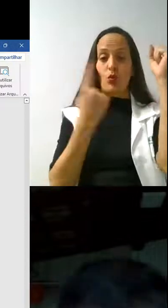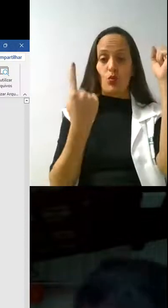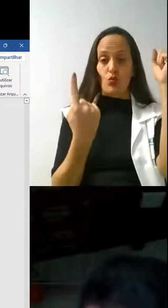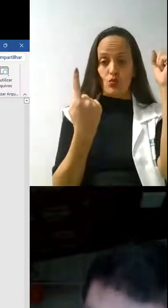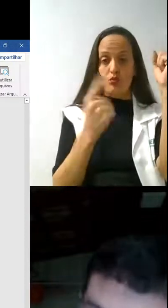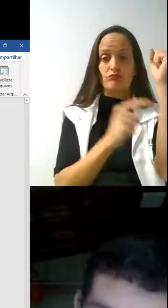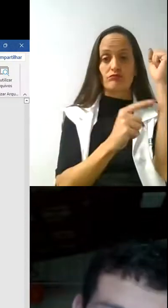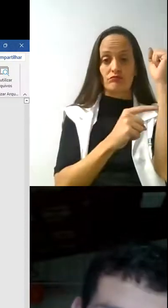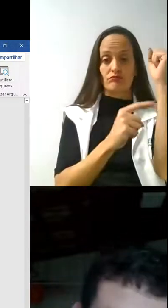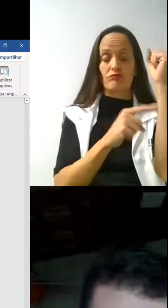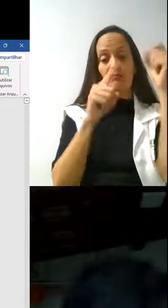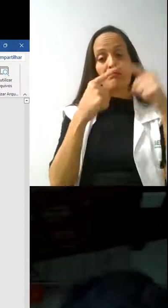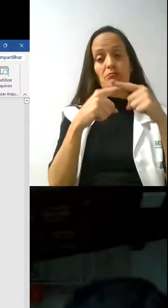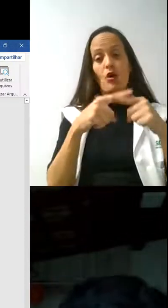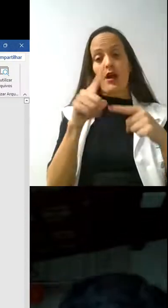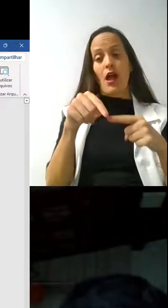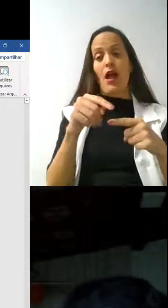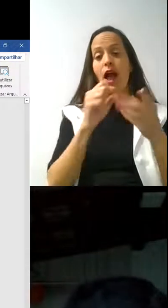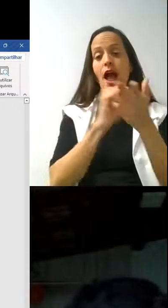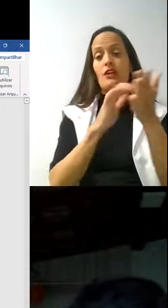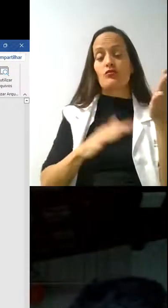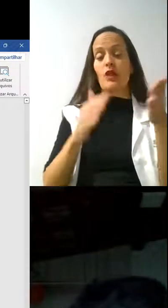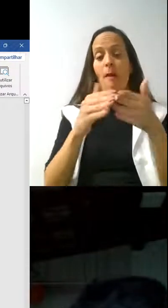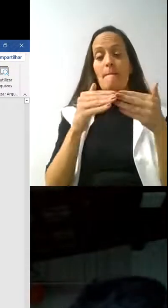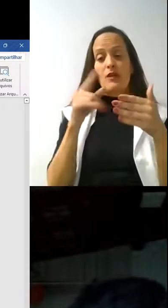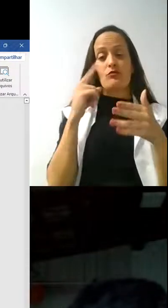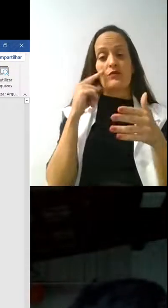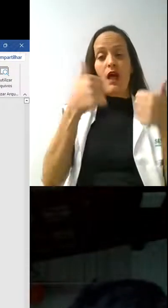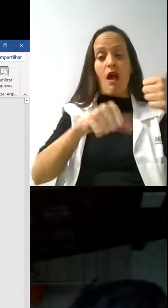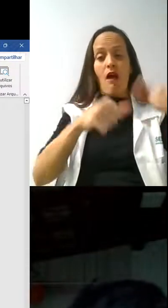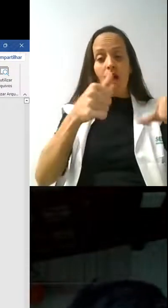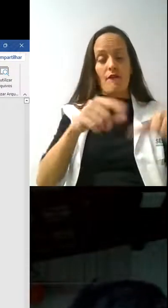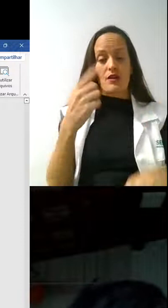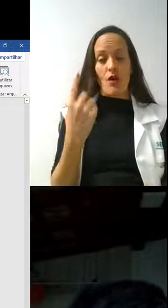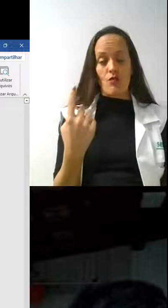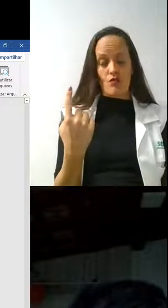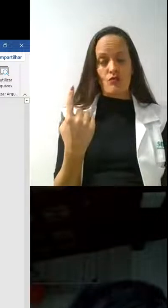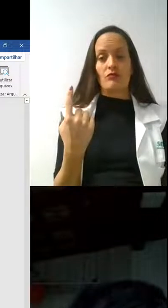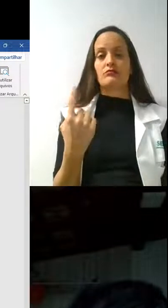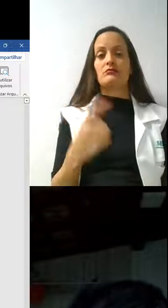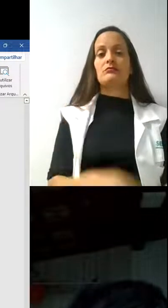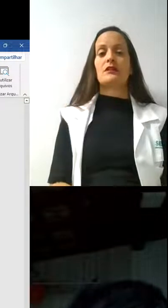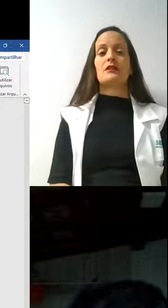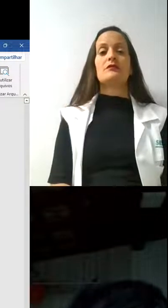Porque a atividade propôs isso. Então, ó, o poste número 1 é o que a gente está analisando.